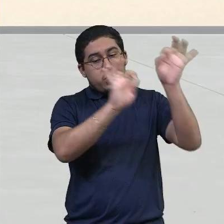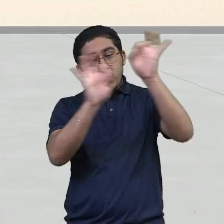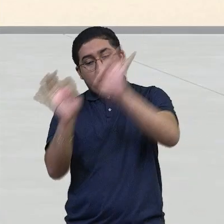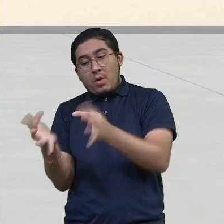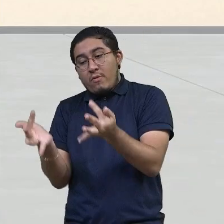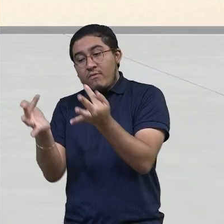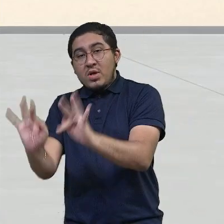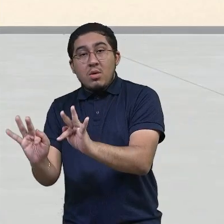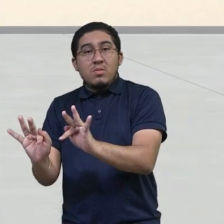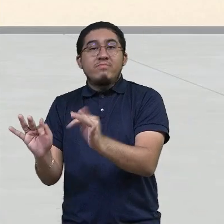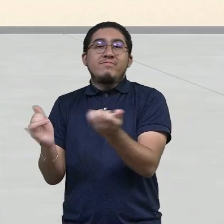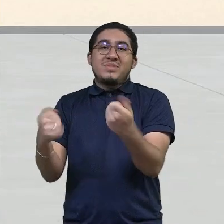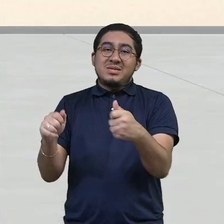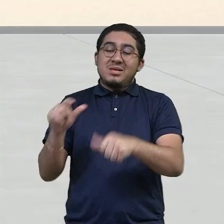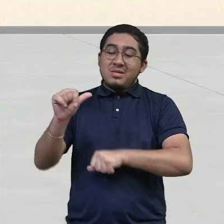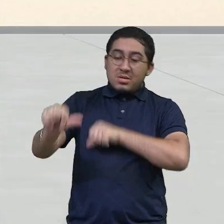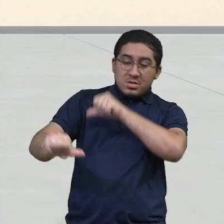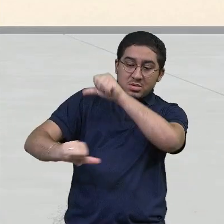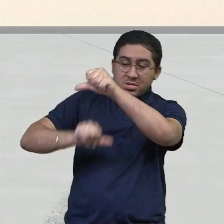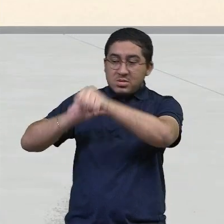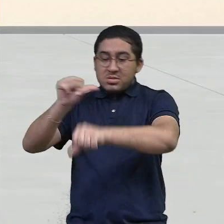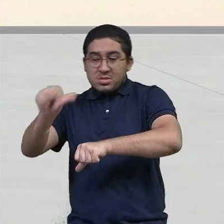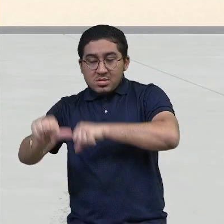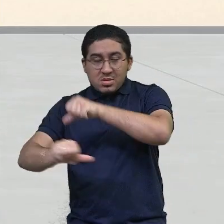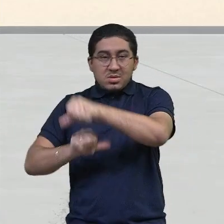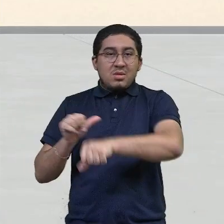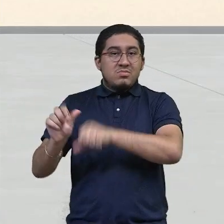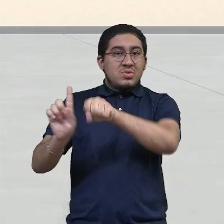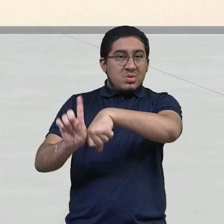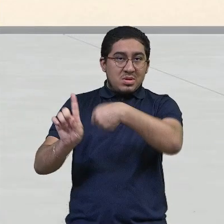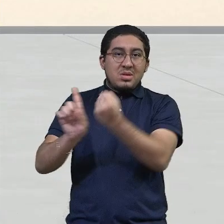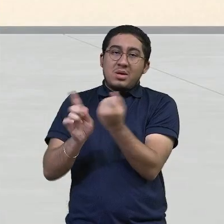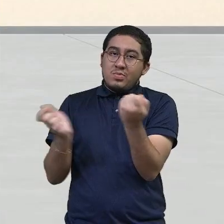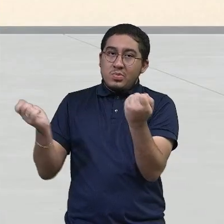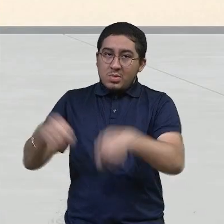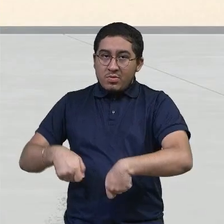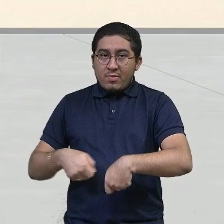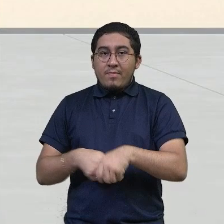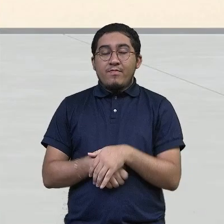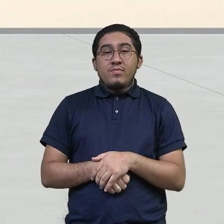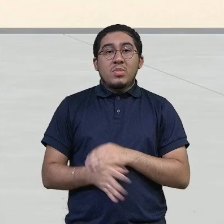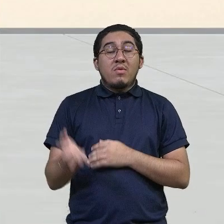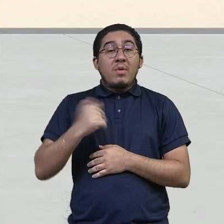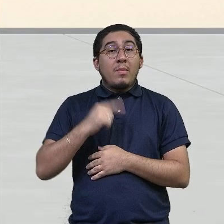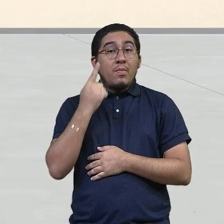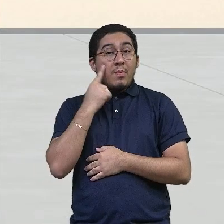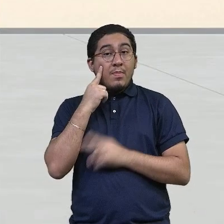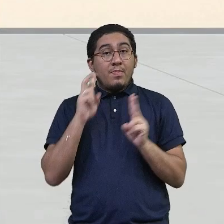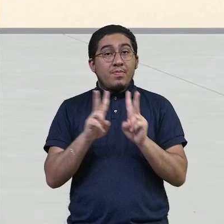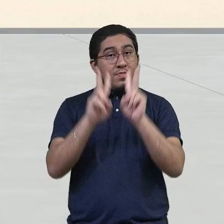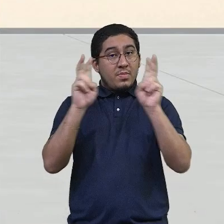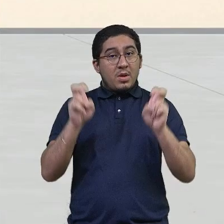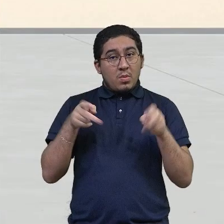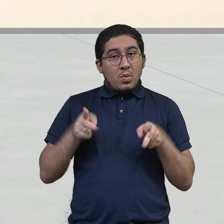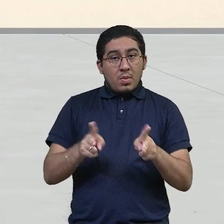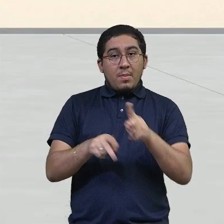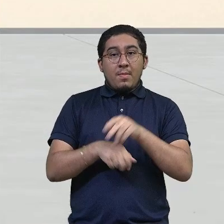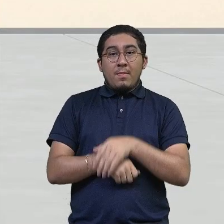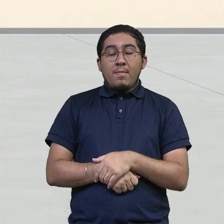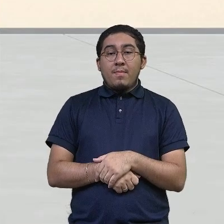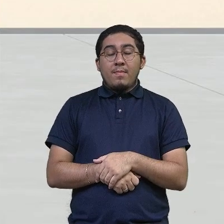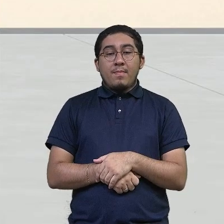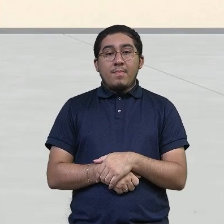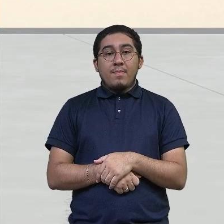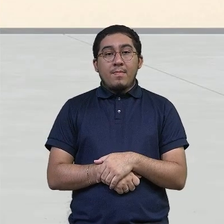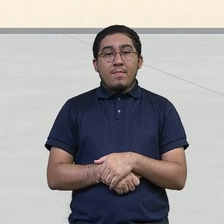eram necessárias acontecer para modificar essas sociedades. Então, vamos falar um pouco a respeito dessas questões. Então,